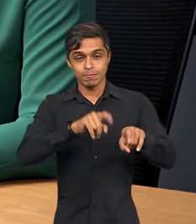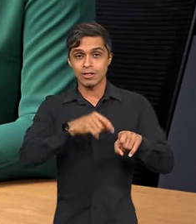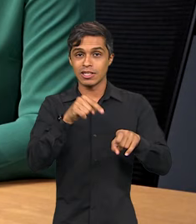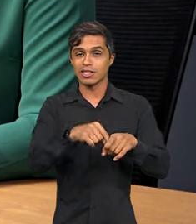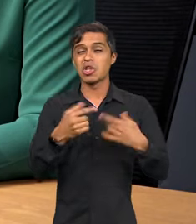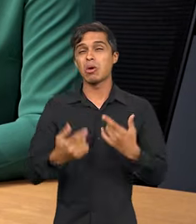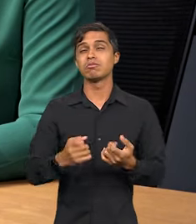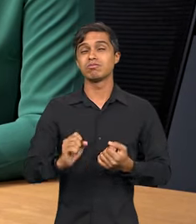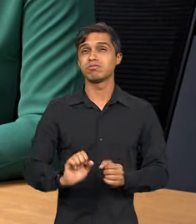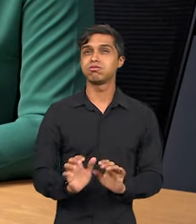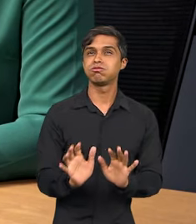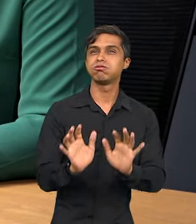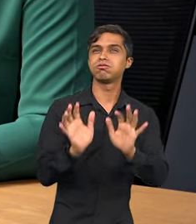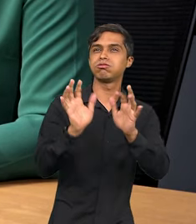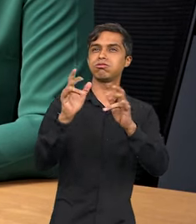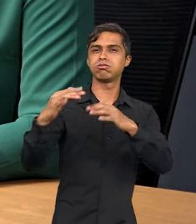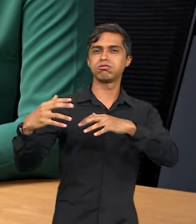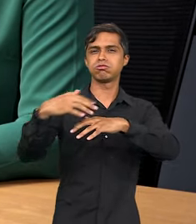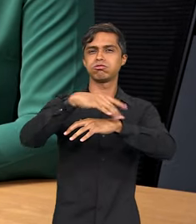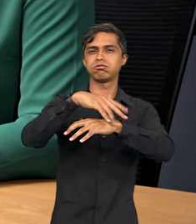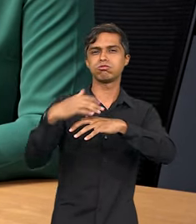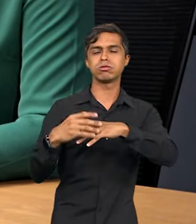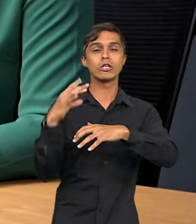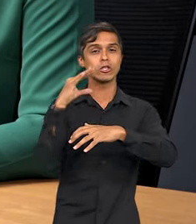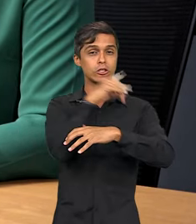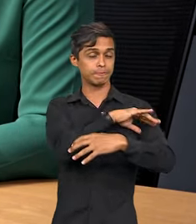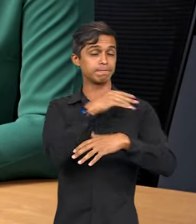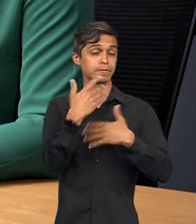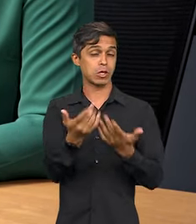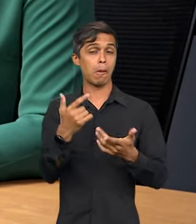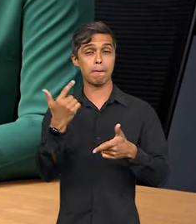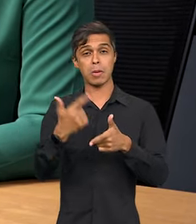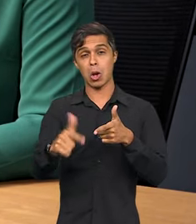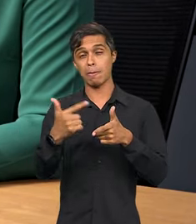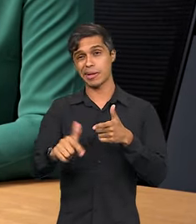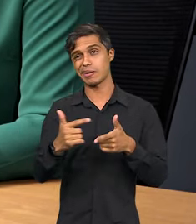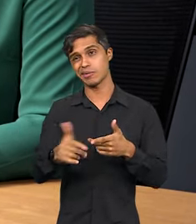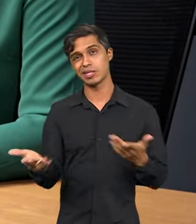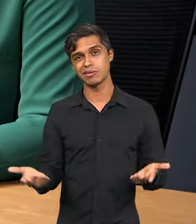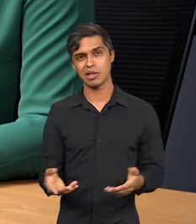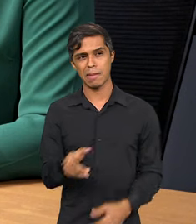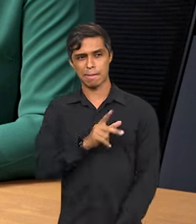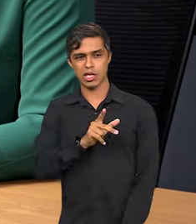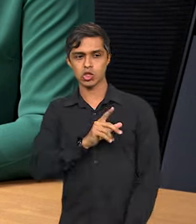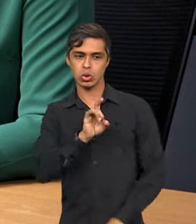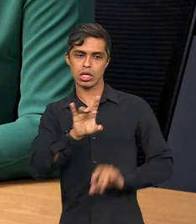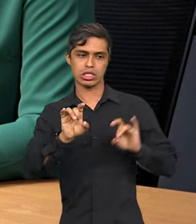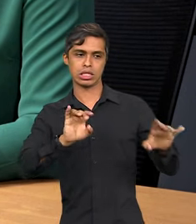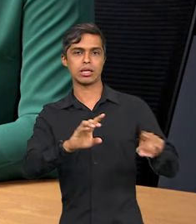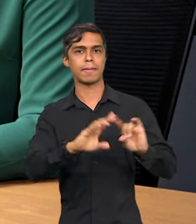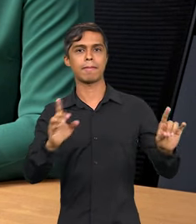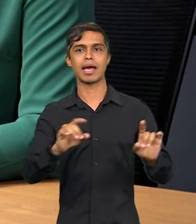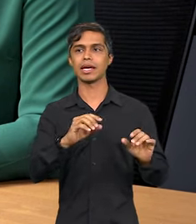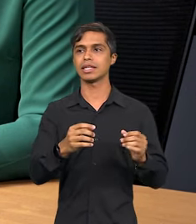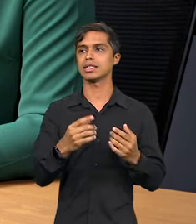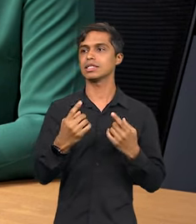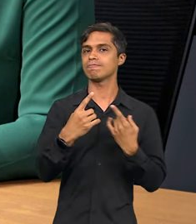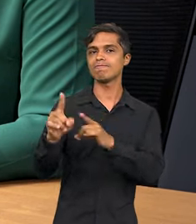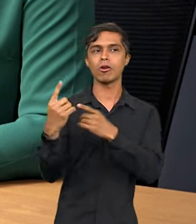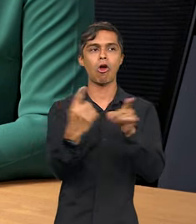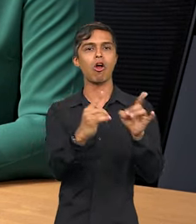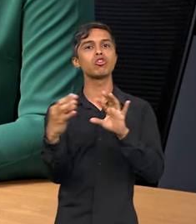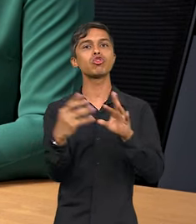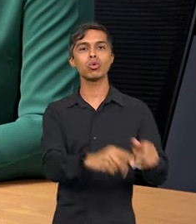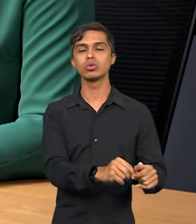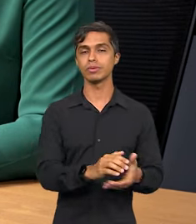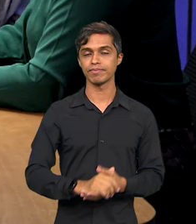aquecimento global então a fome e as mudanças climáticas são problemas eh individuais mas que se potencializa um ao outro e